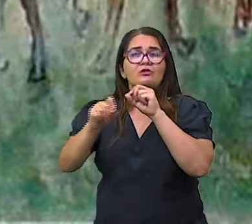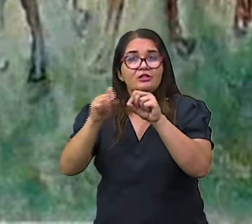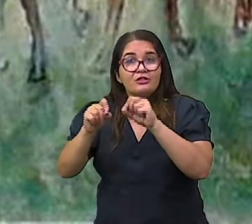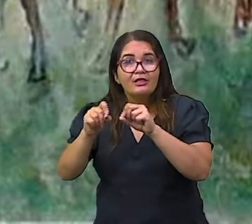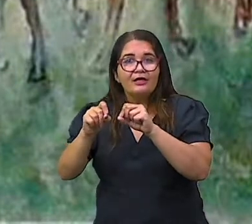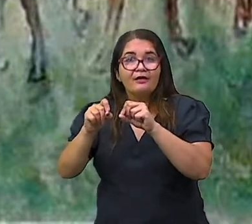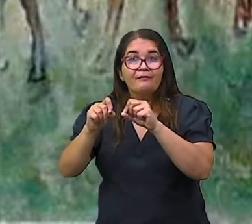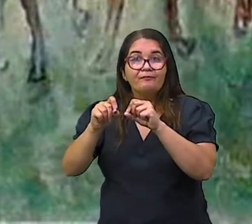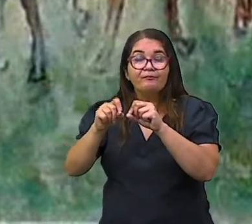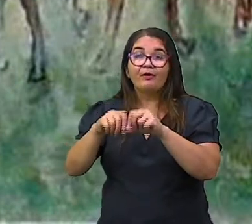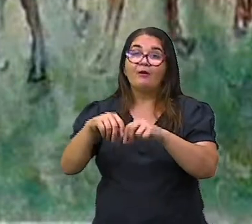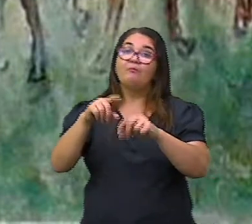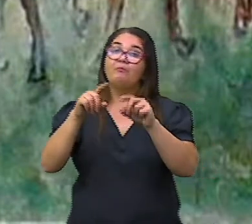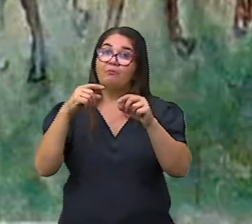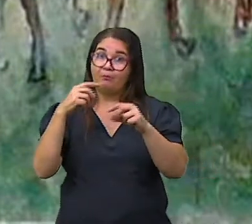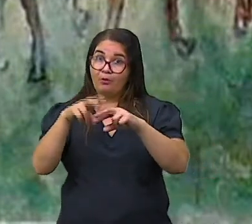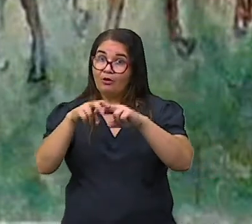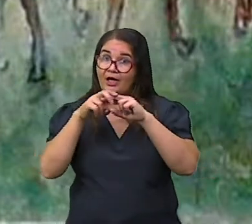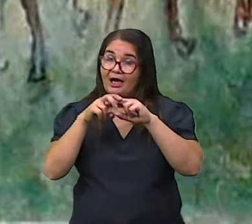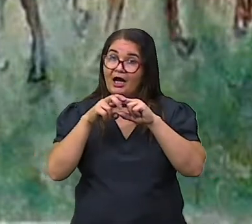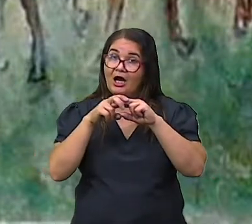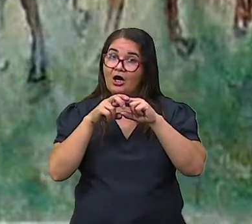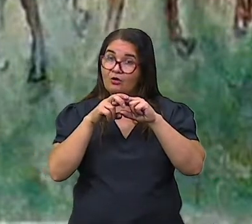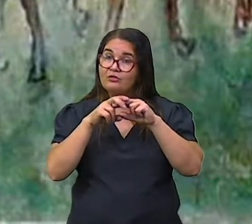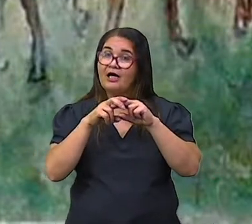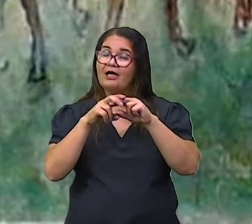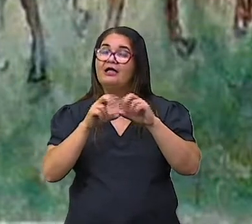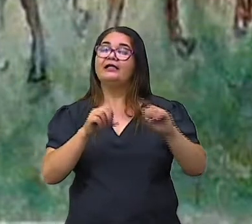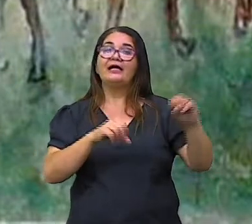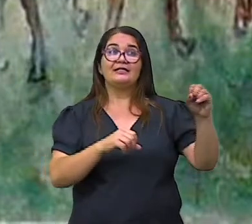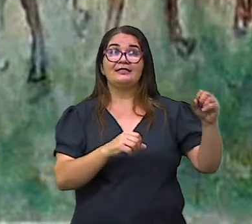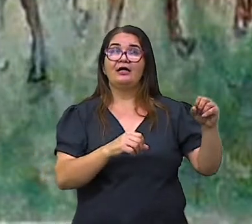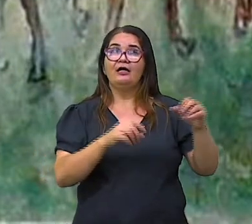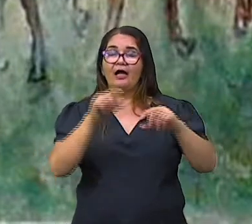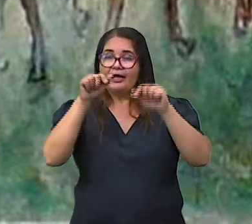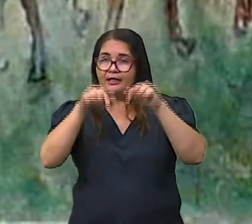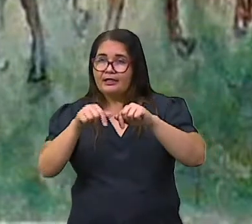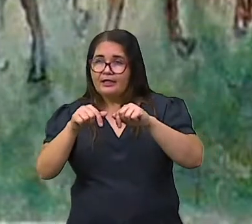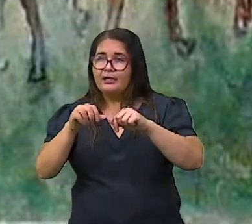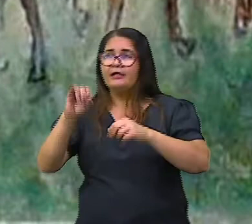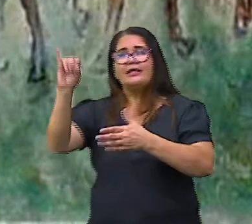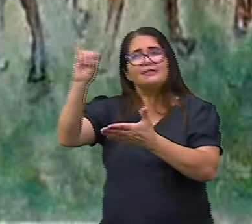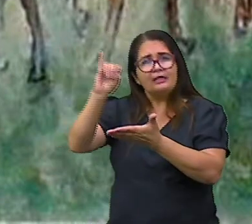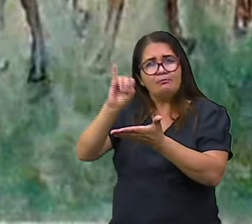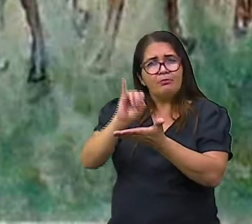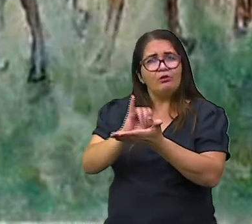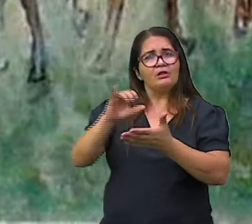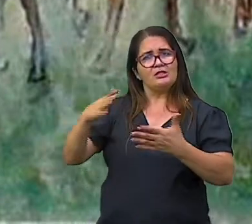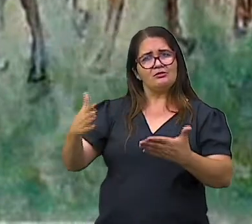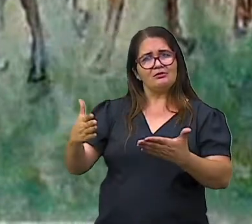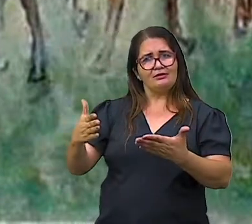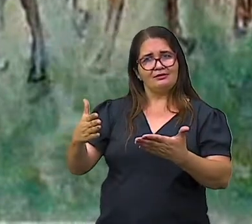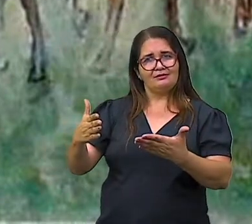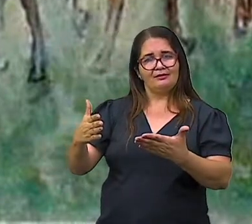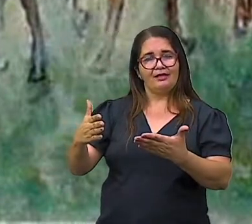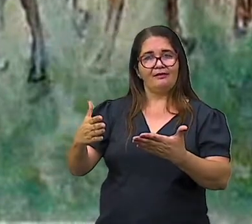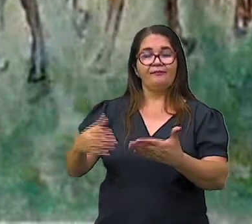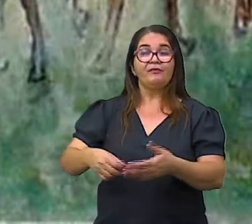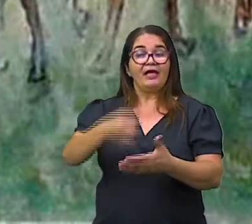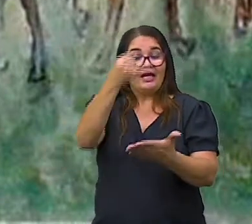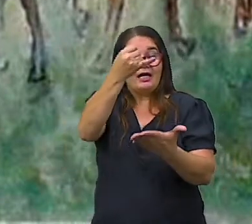outro país, que vão acumular mais impostos sobre esses produtos. A não ser que